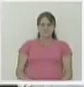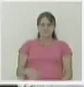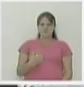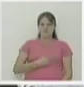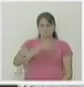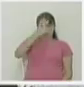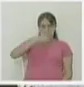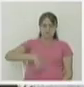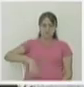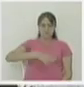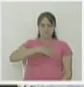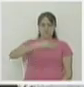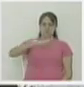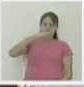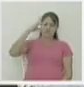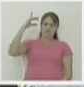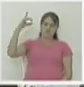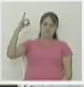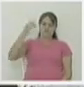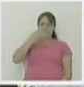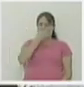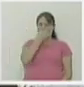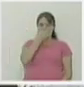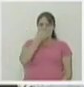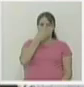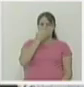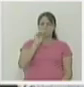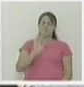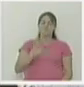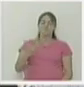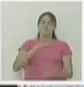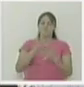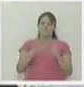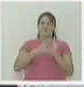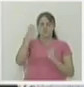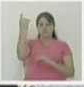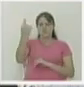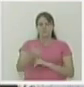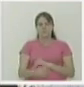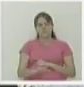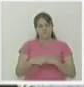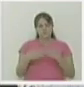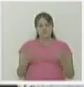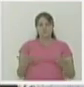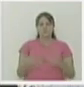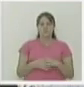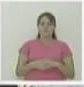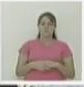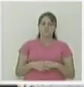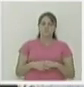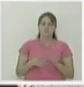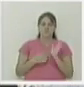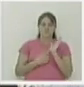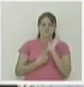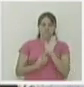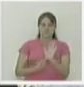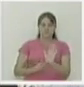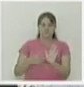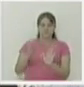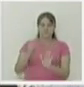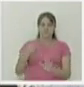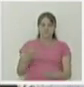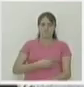nós sermos filhos de Deus. E quando Jesus vier, Daí sim vai se manifestar o que